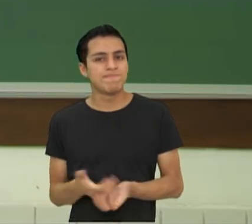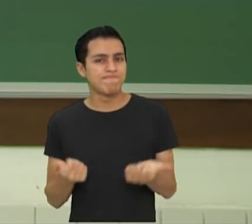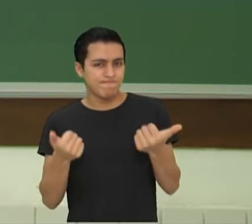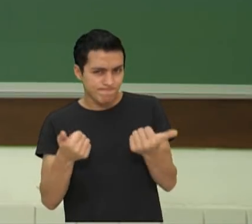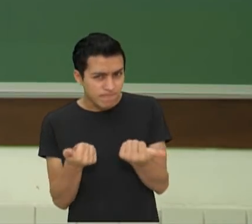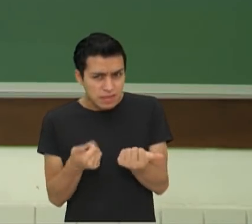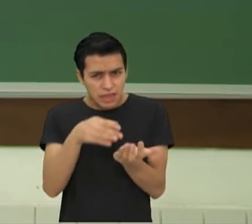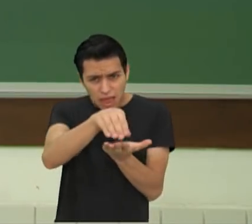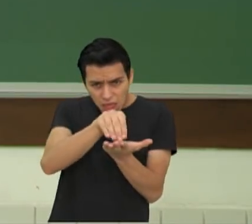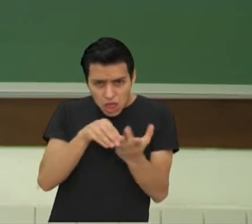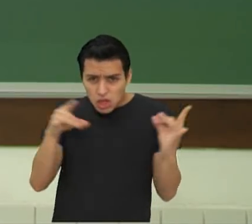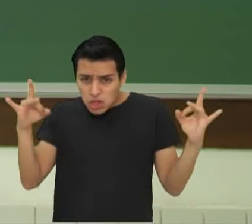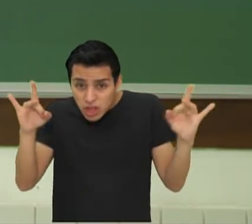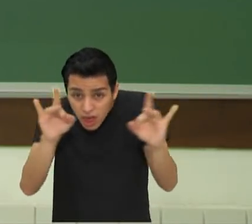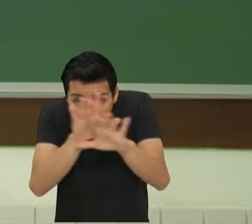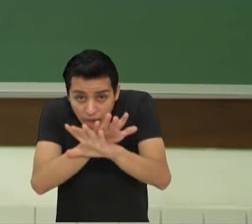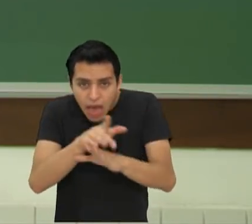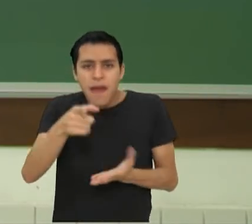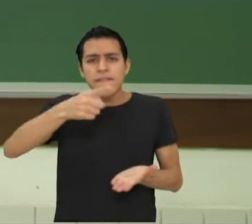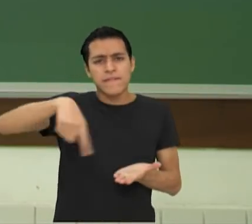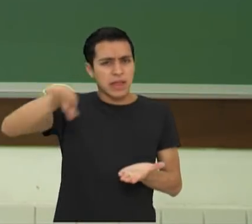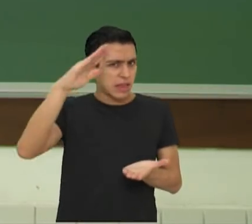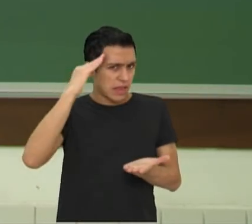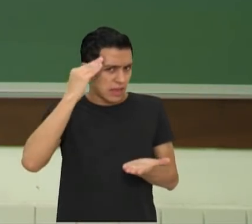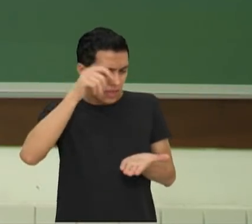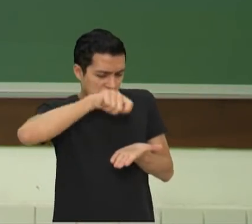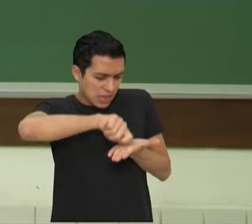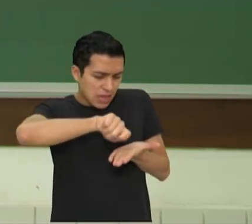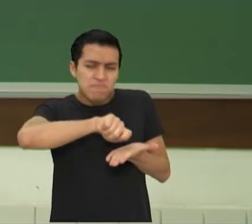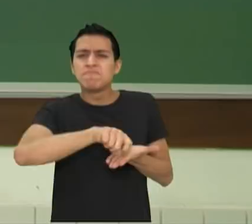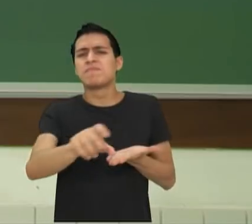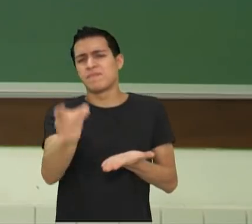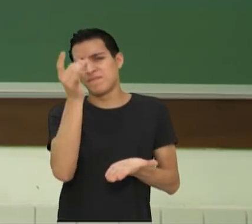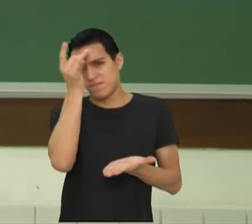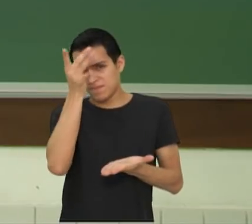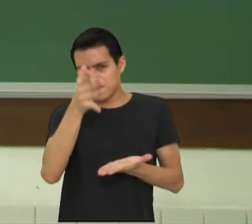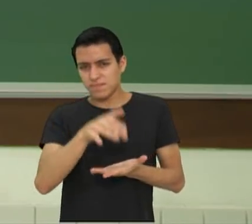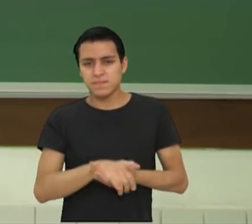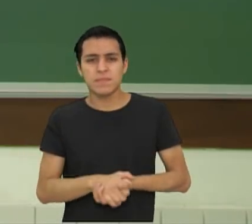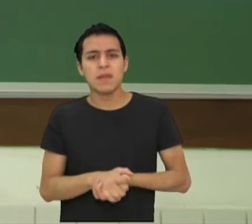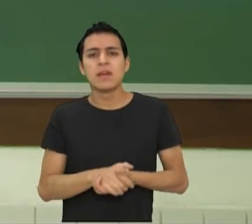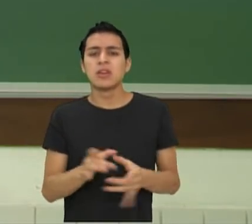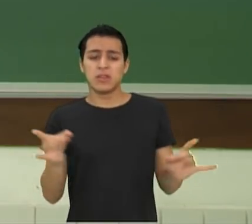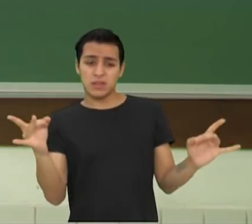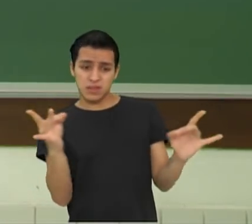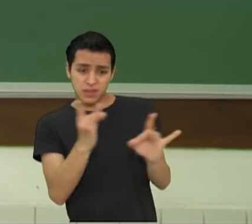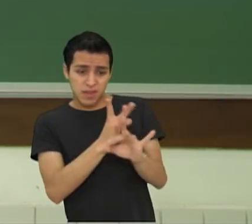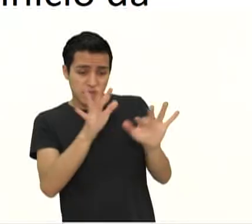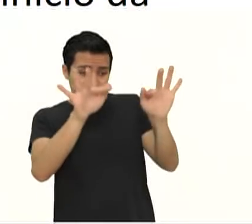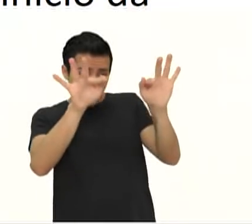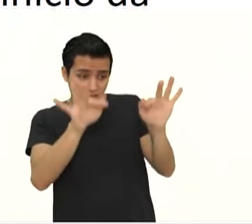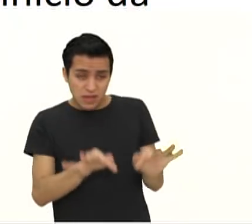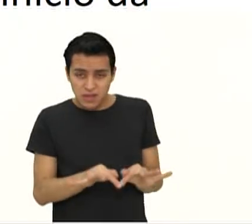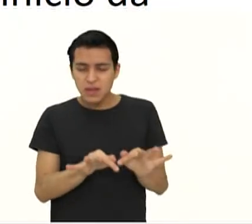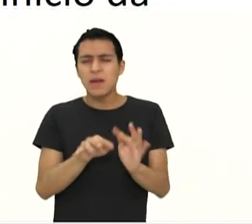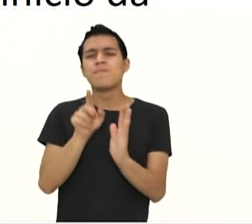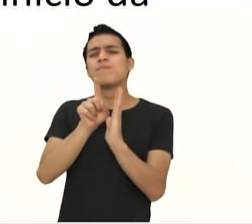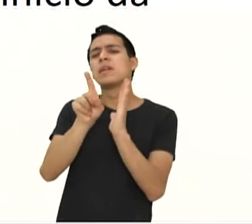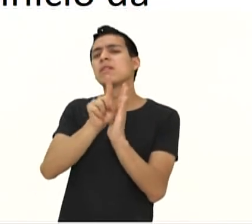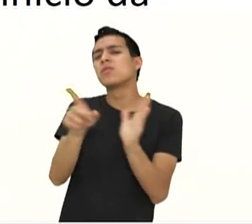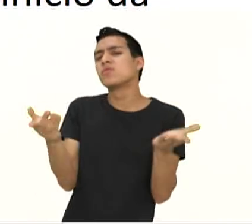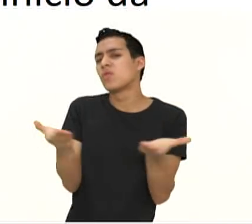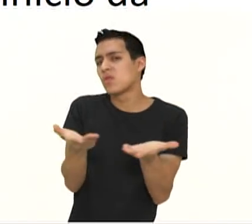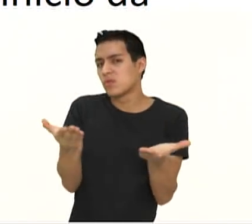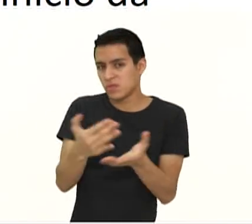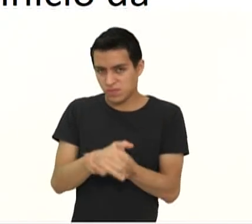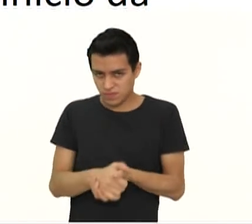Anotado, pessoal? Conseguiram entender as anotações? Né? Ficou fácil, né? Para finalizarmos, o quiz do dia. O